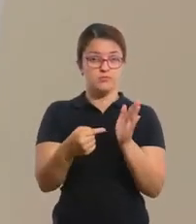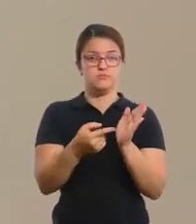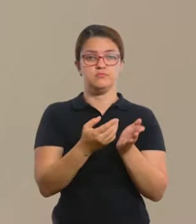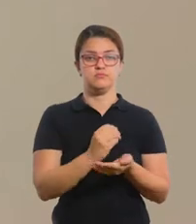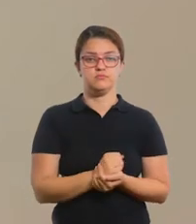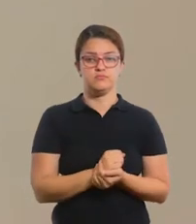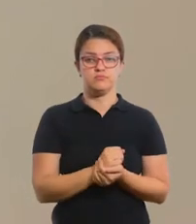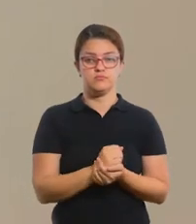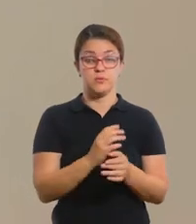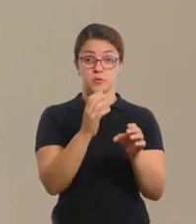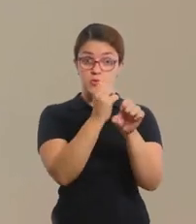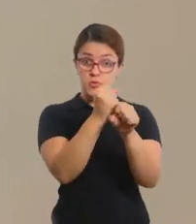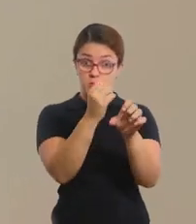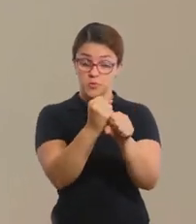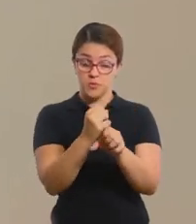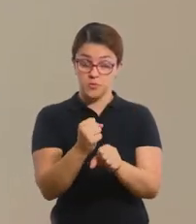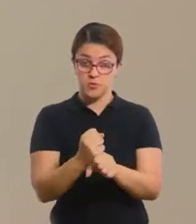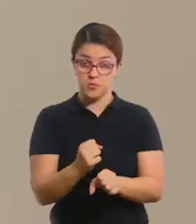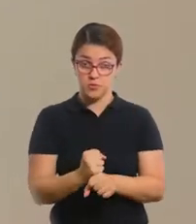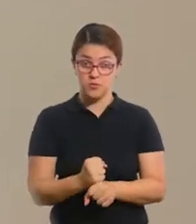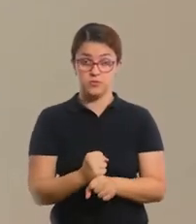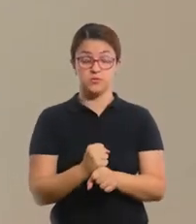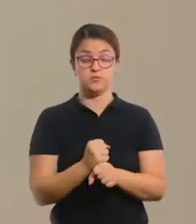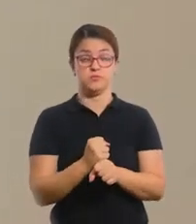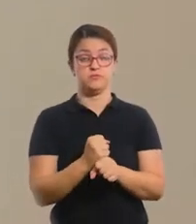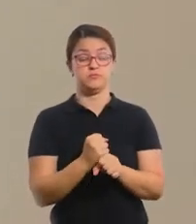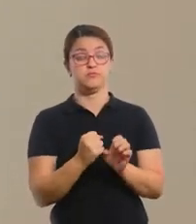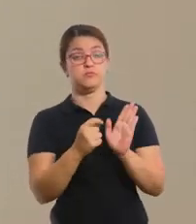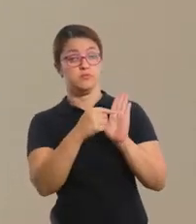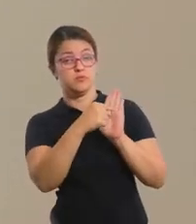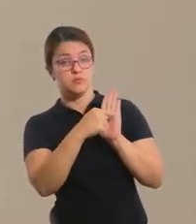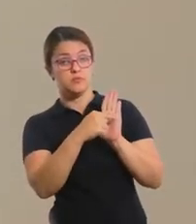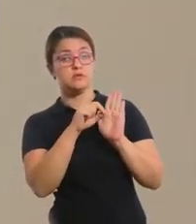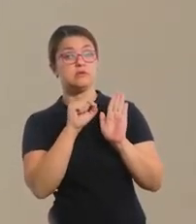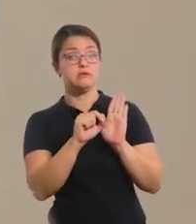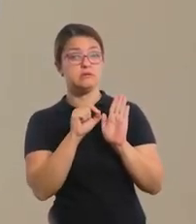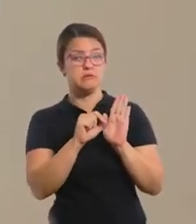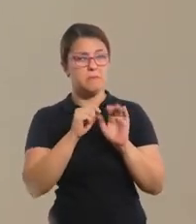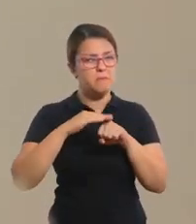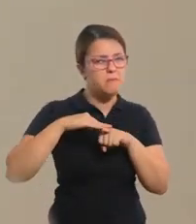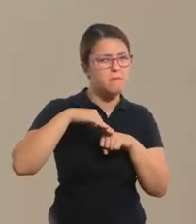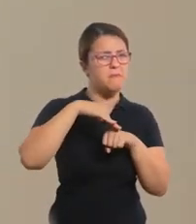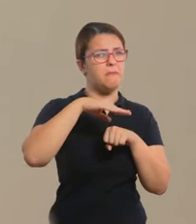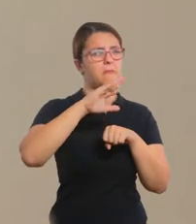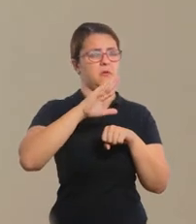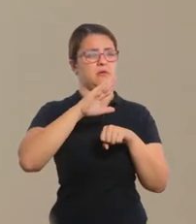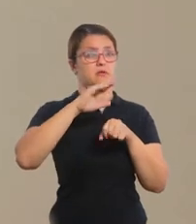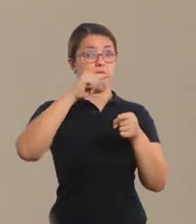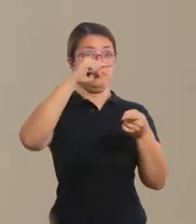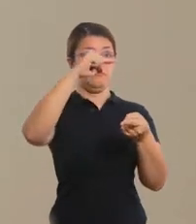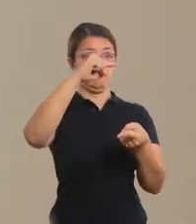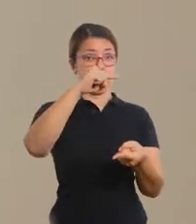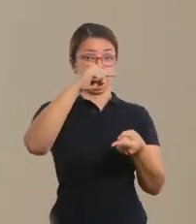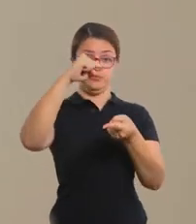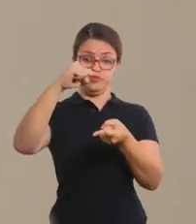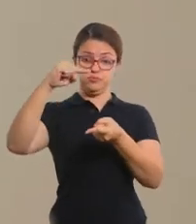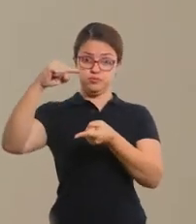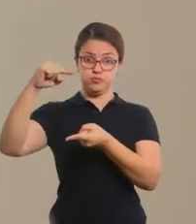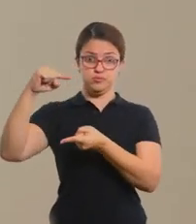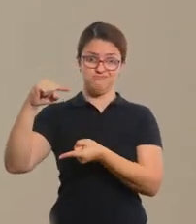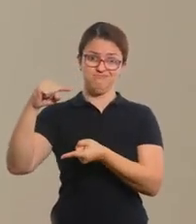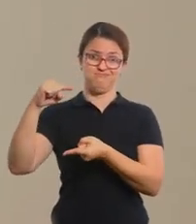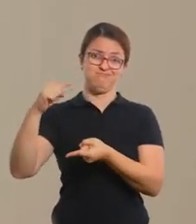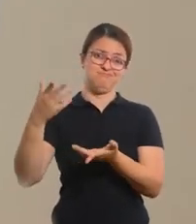pé. Então aqui depois ele vai somar aqui. E quem tiver mais pinos em pé aqui no total